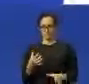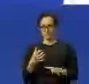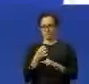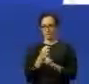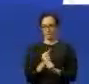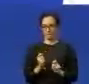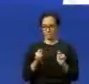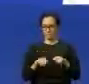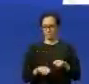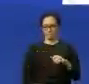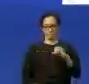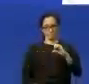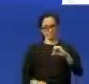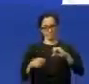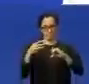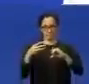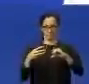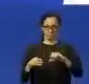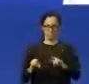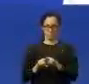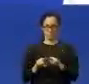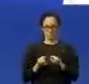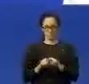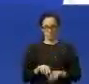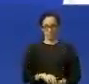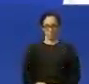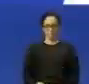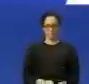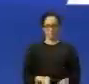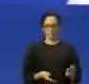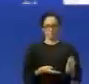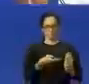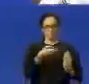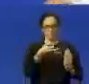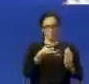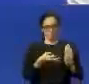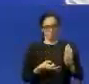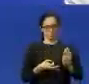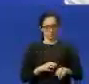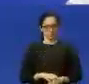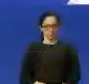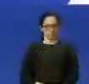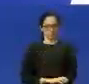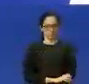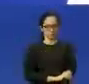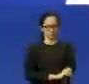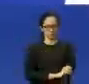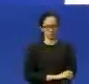que combinação de 9, 3 a 3. Portanto, resposta B, a questão número 143.